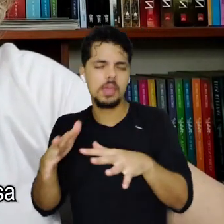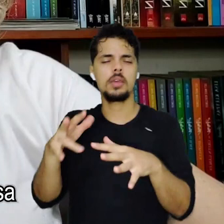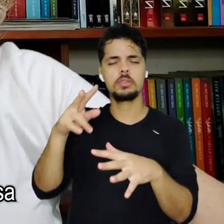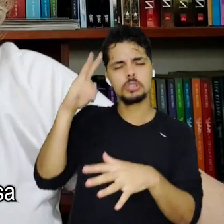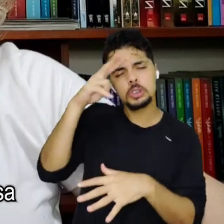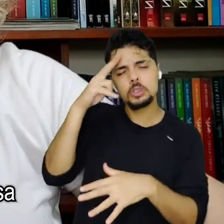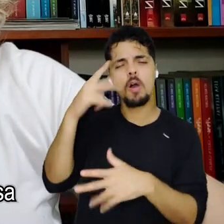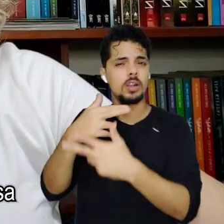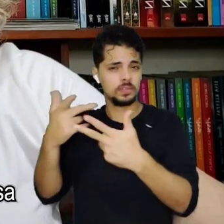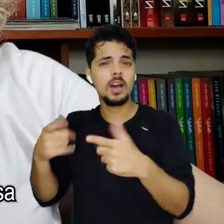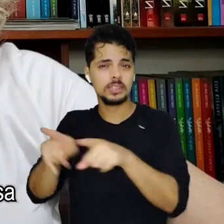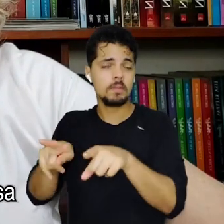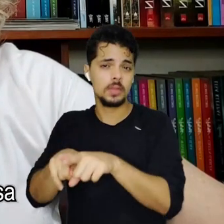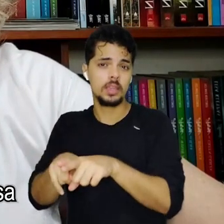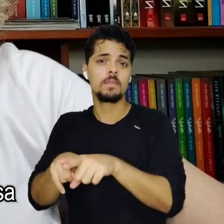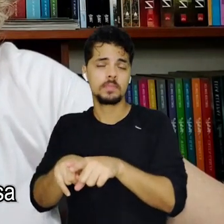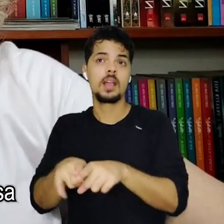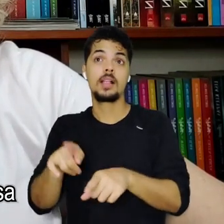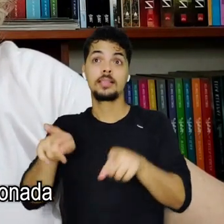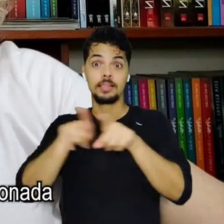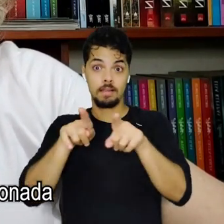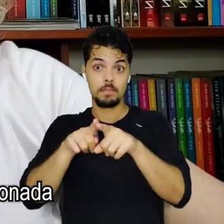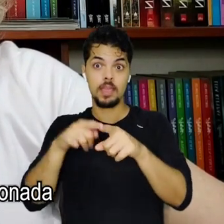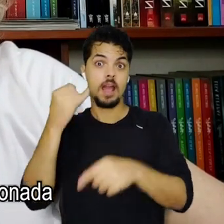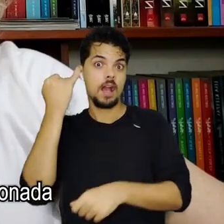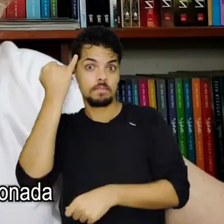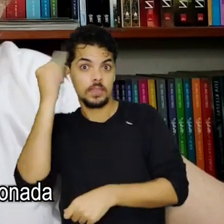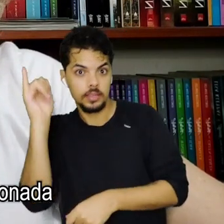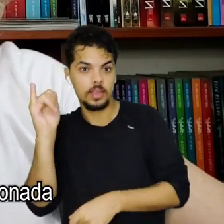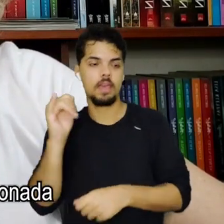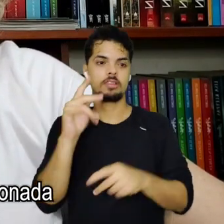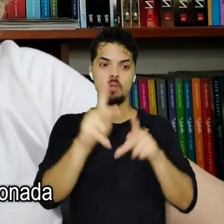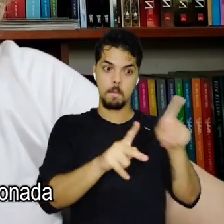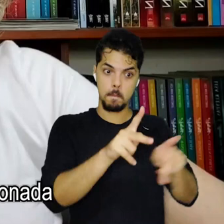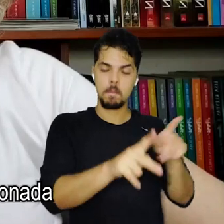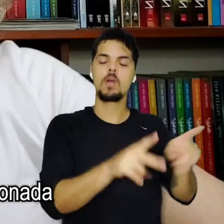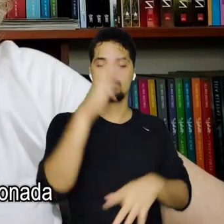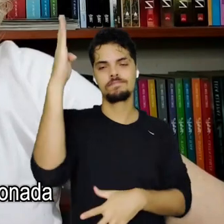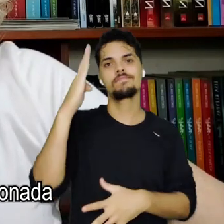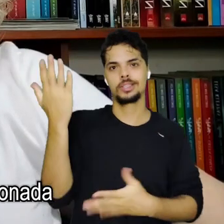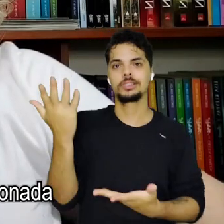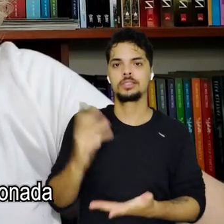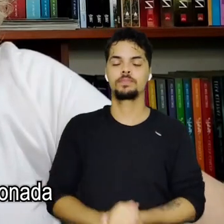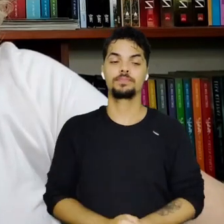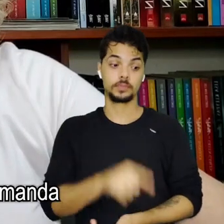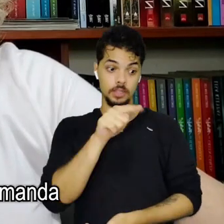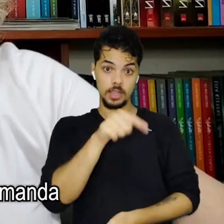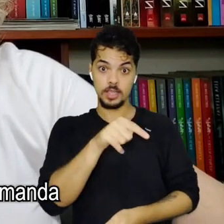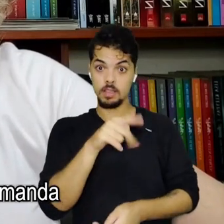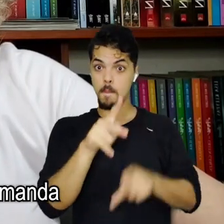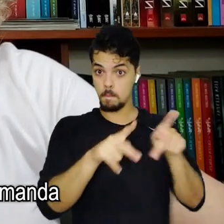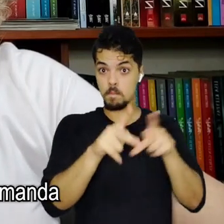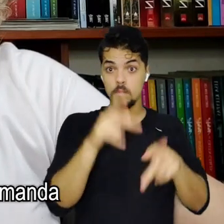exemplo, a ideia de um povo brasileiro. Essa ideia de um povo brasileiro está diretamente relacionada com